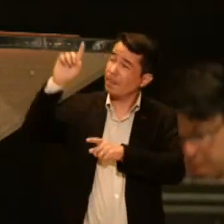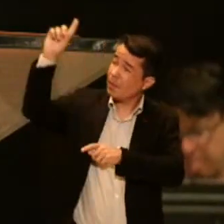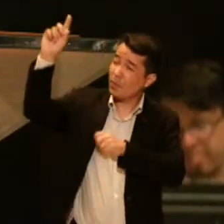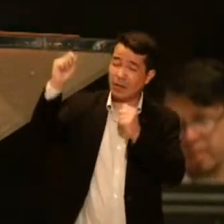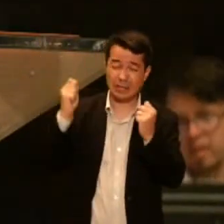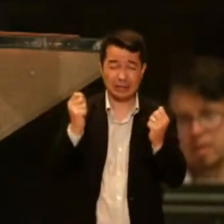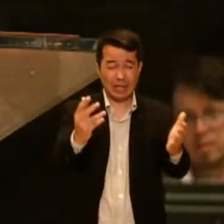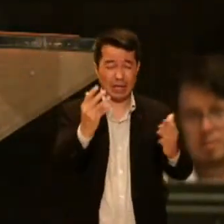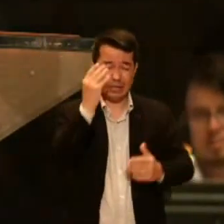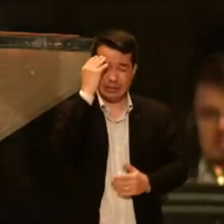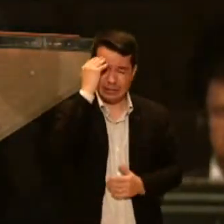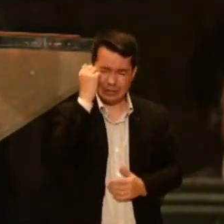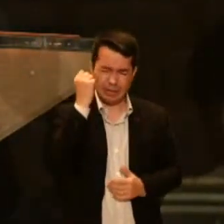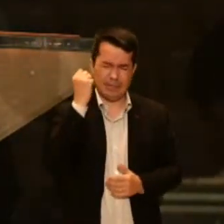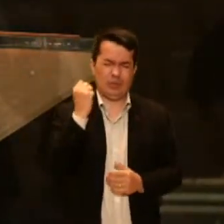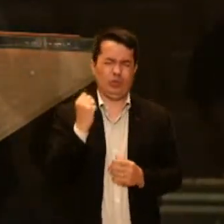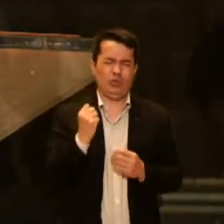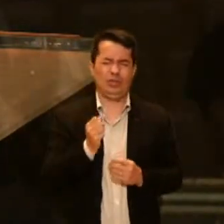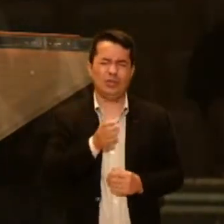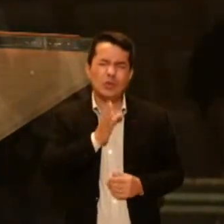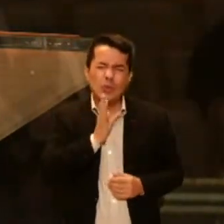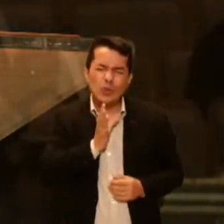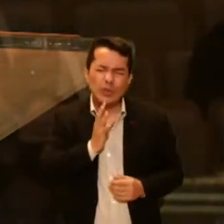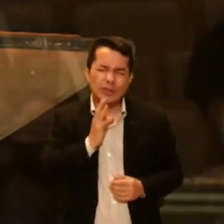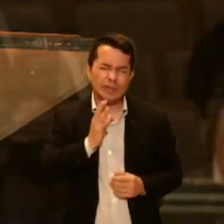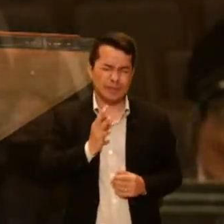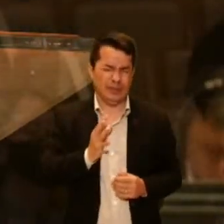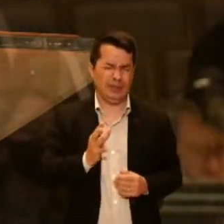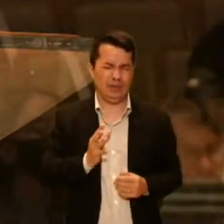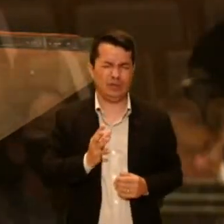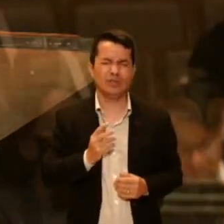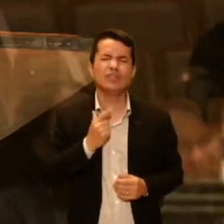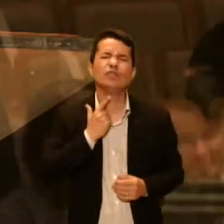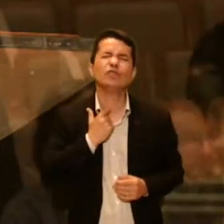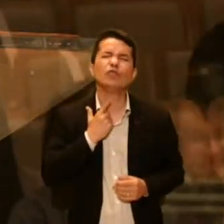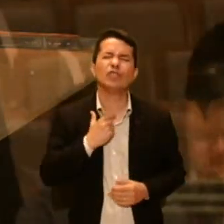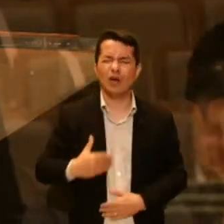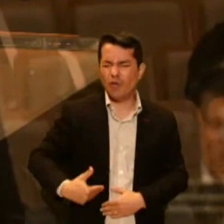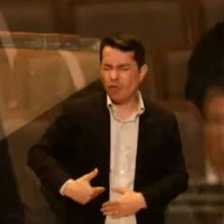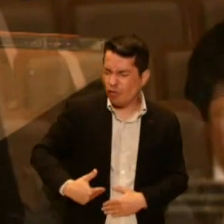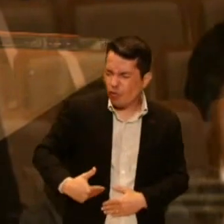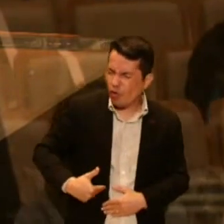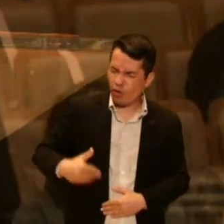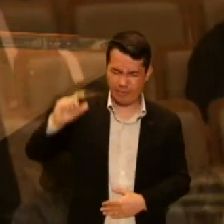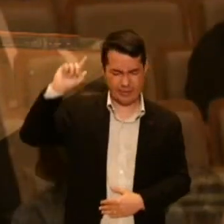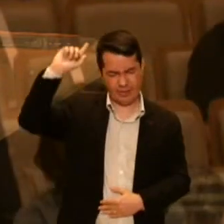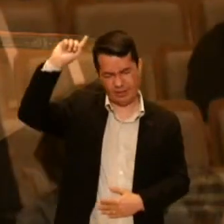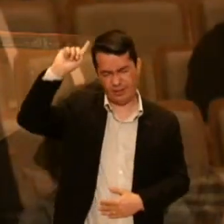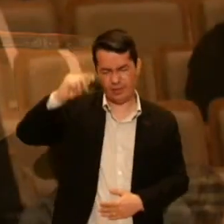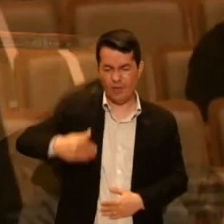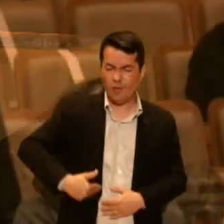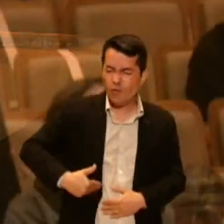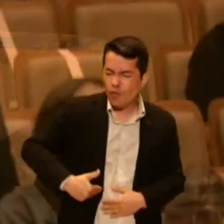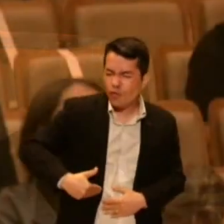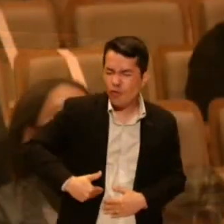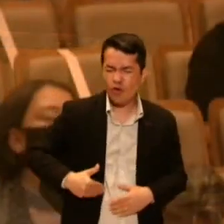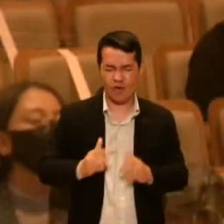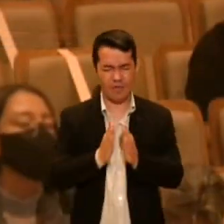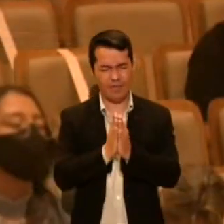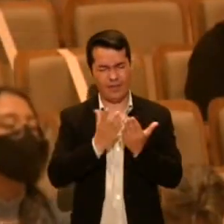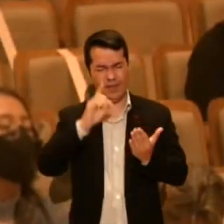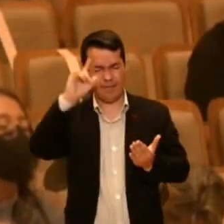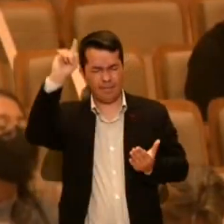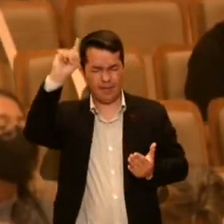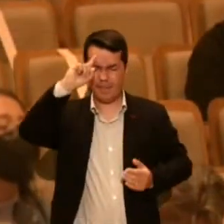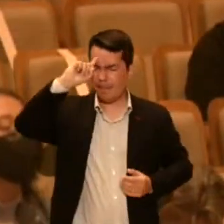fome e sede da tua palavra, ó Pai, que venha, Senhor, libertação das coisas que o inimigo colocou